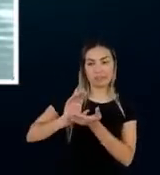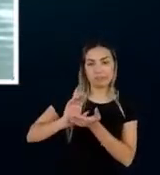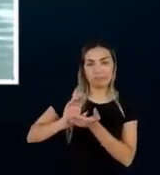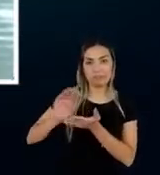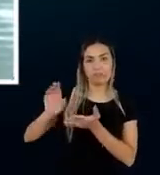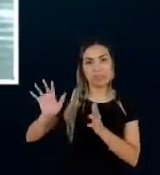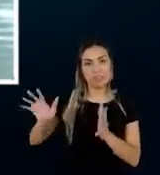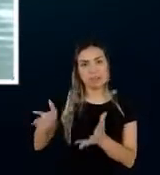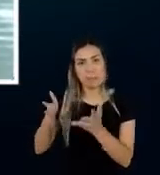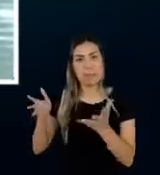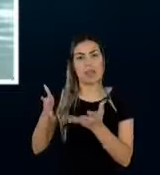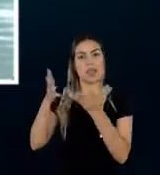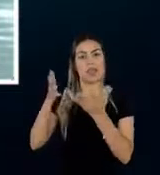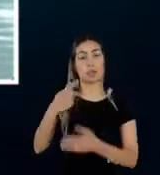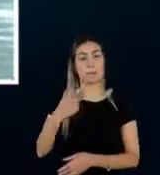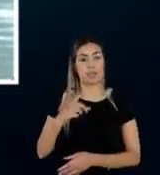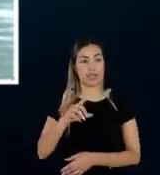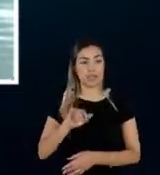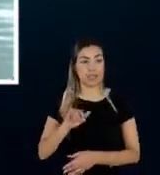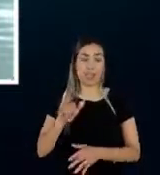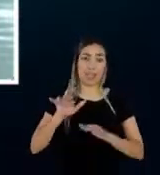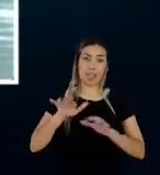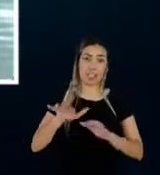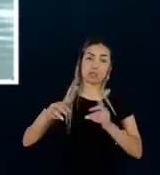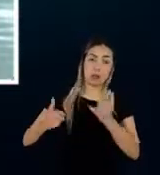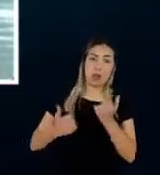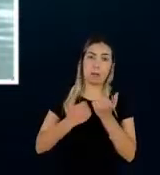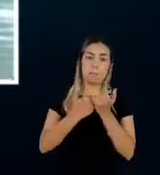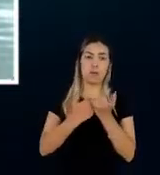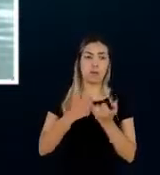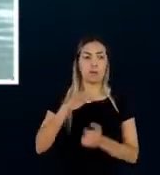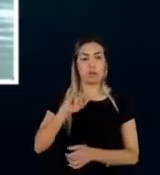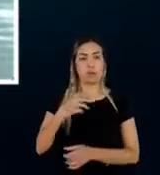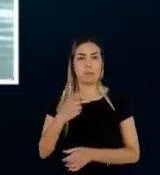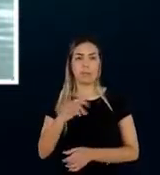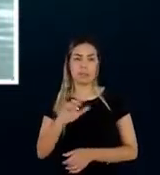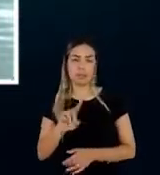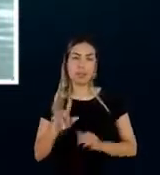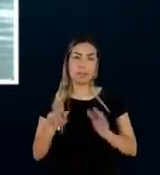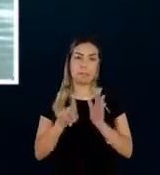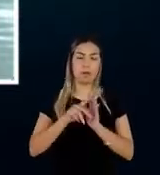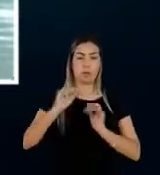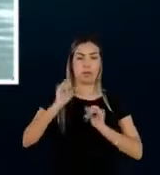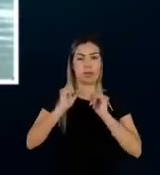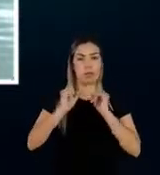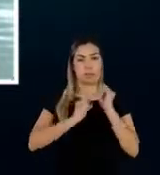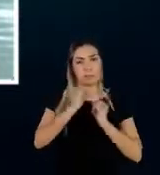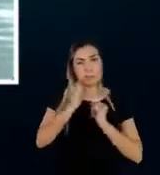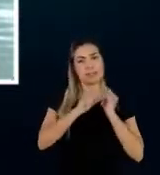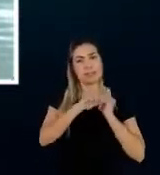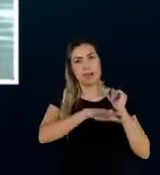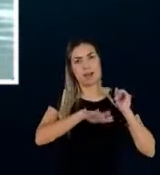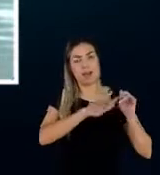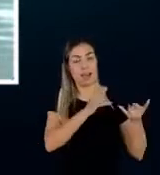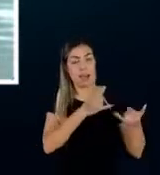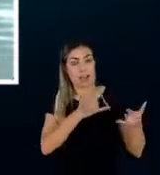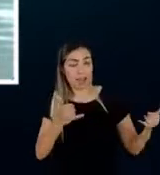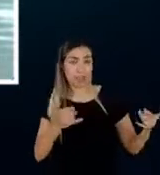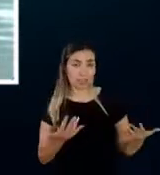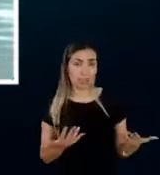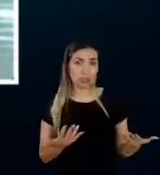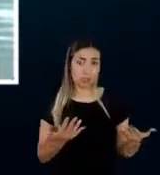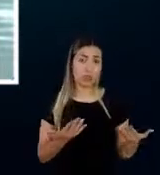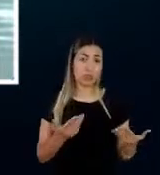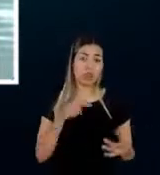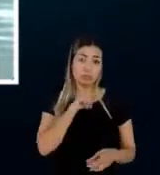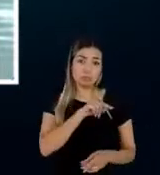instrumento que vai orientar esse investimento de P&D das empresas do setor elétrico, diretamente envolvidas no setor elétrico. E aí